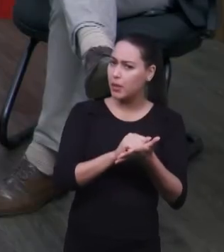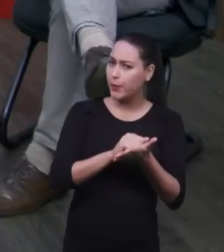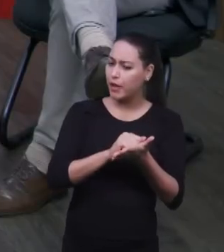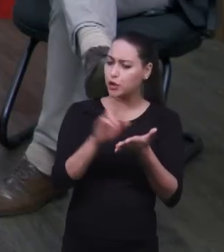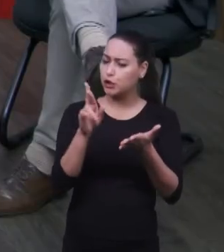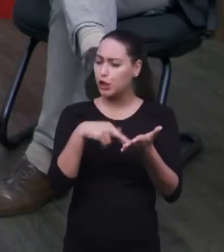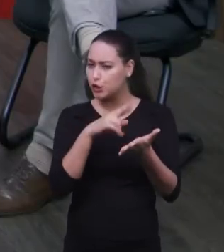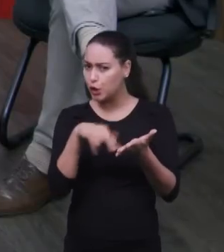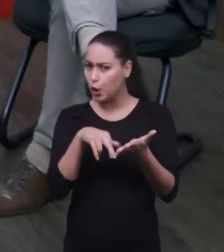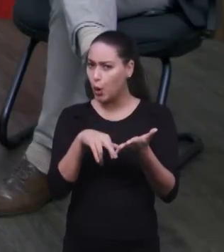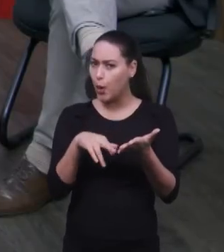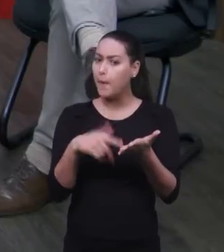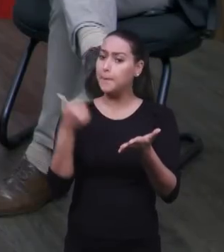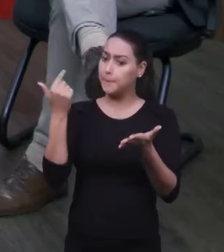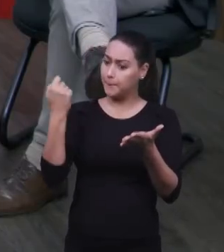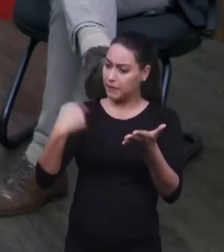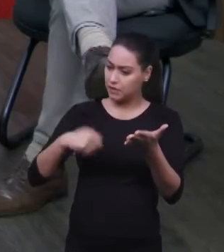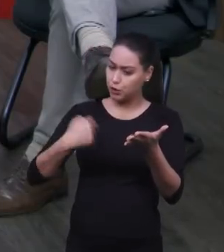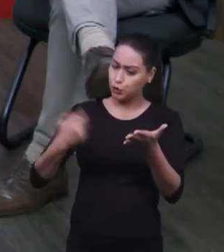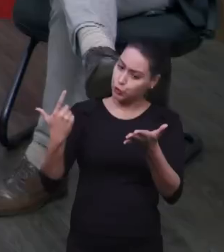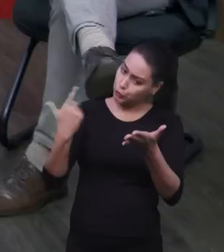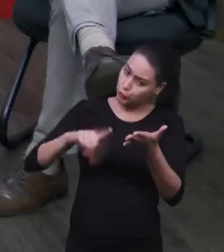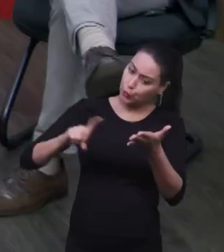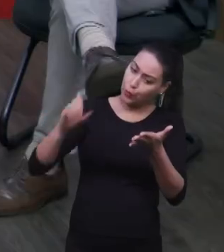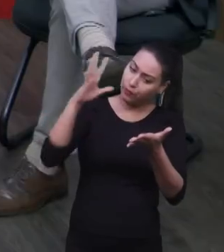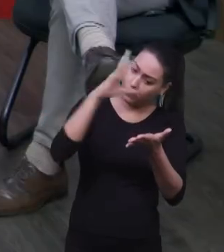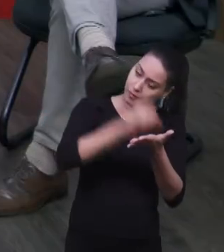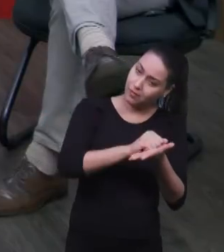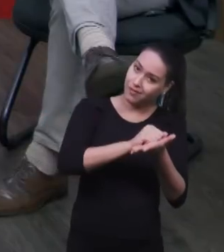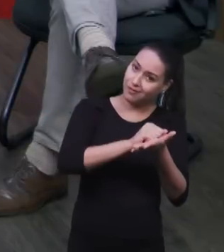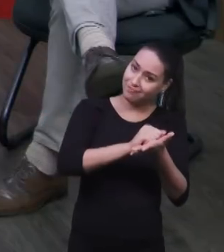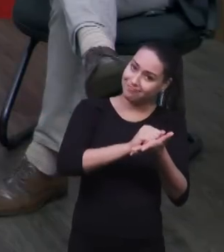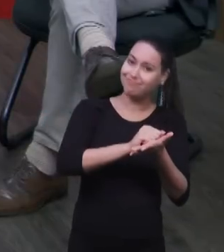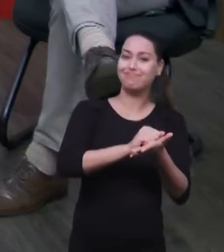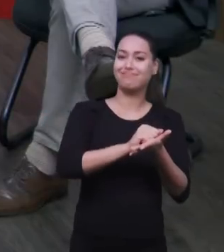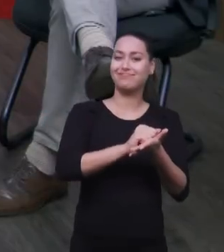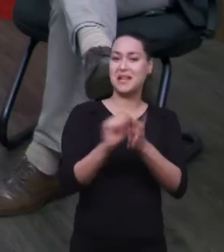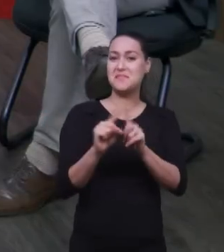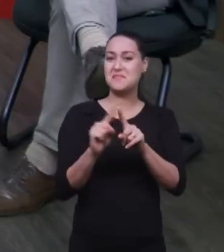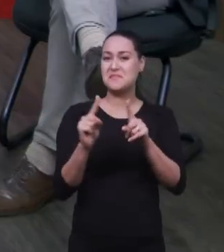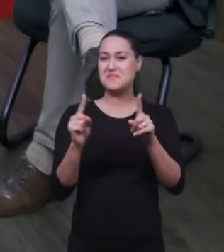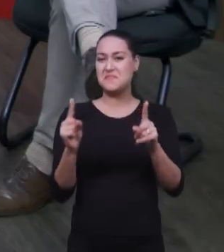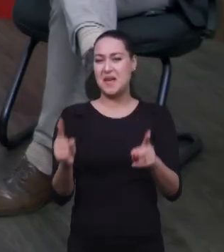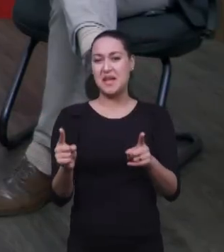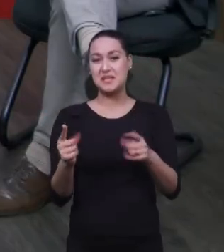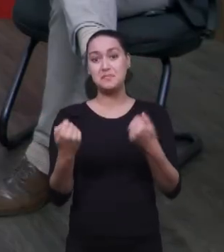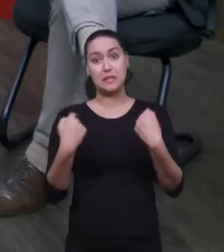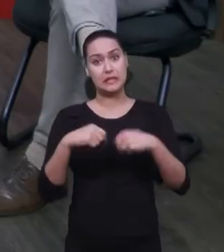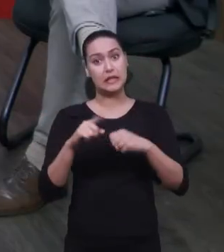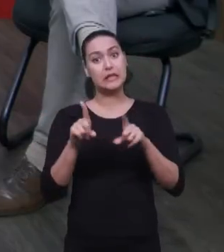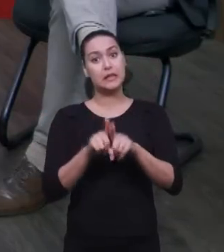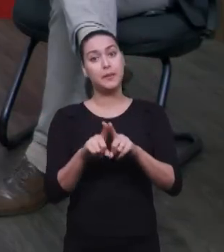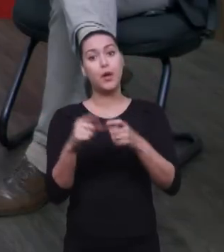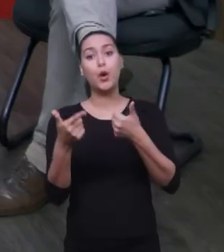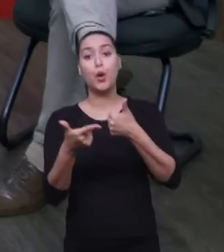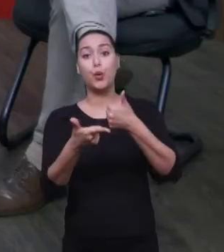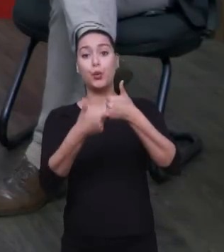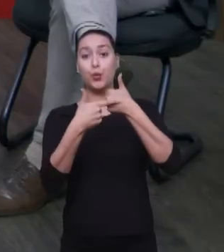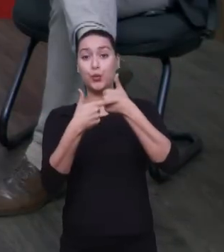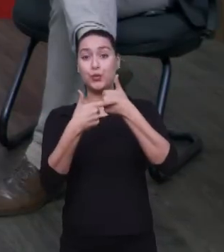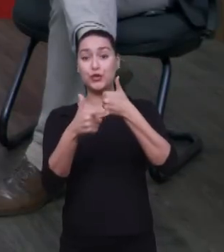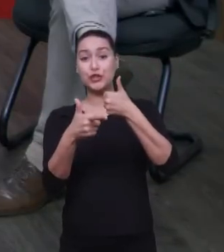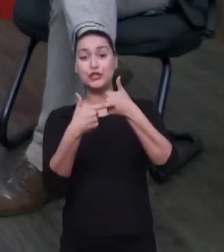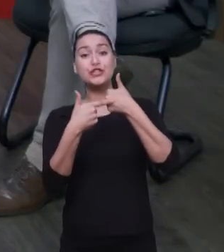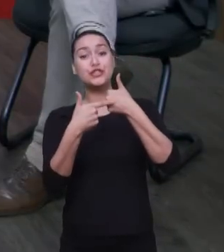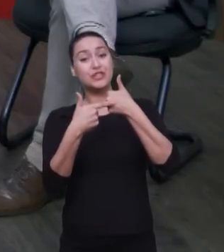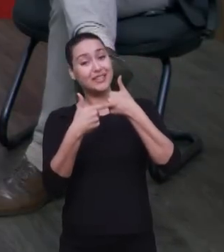você estava inscrito, foi desinscrito, automaticamente você vai lá, se inscreve de novo, não tem problema. Mas você não pode deixar de curtir esse